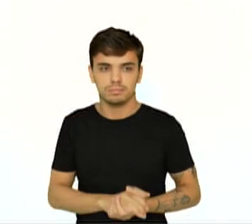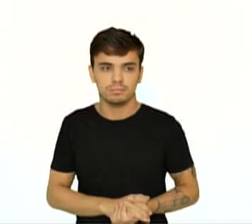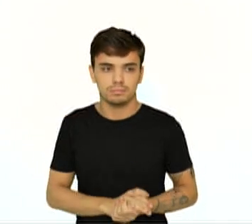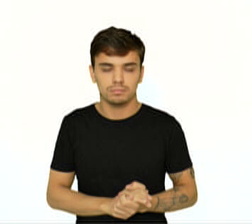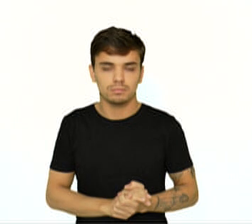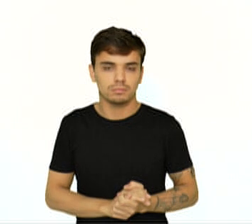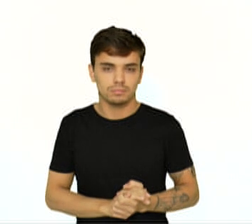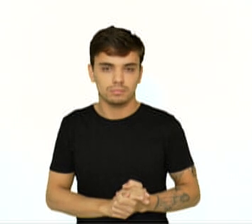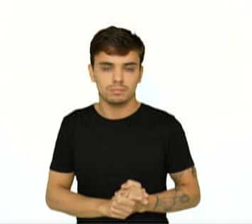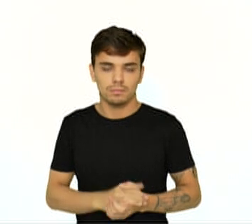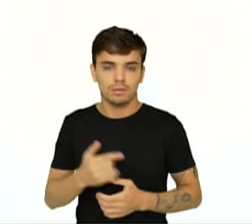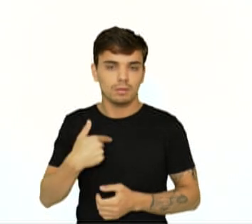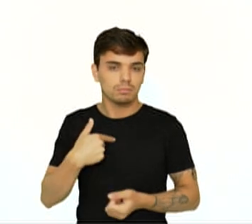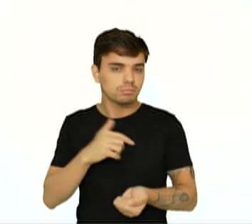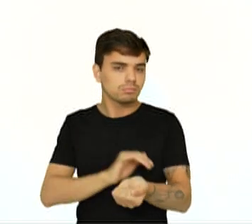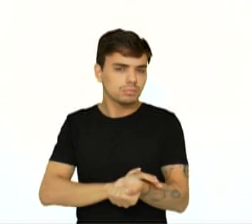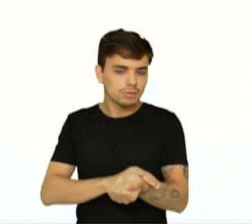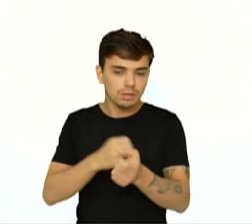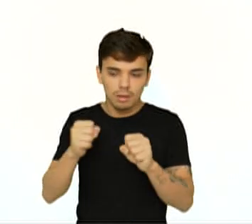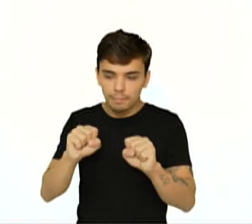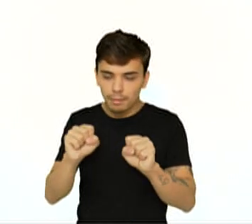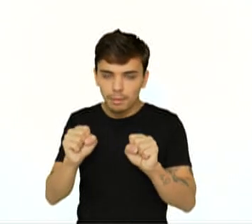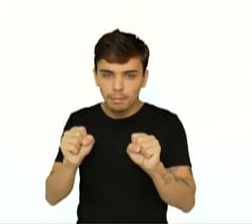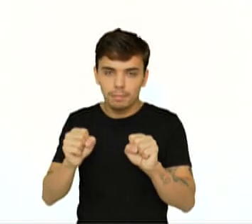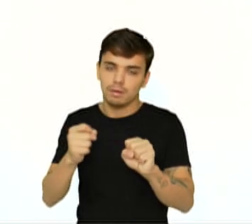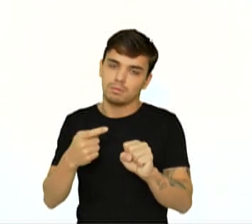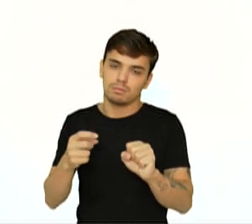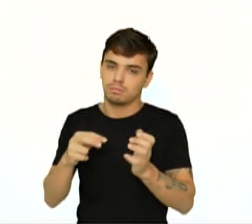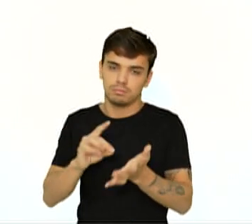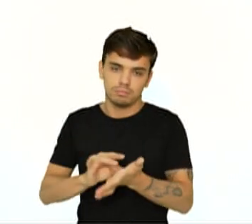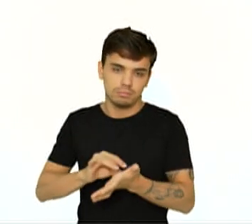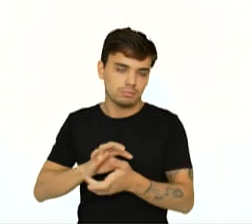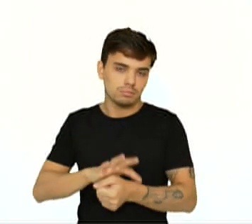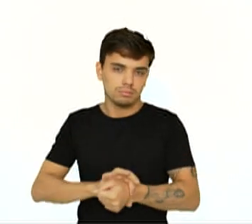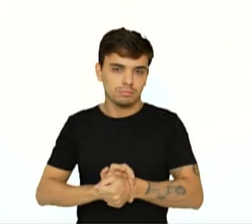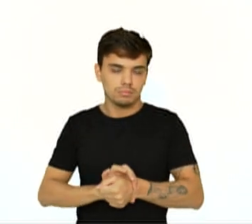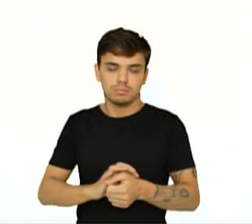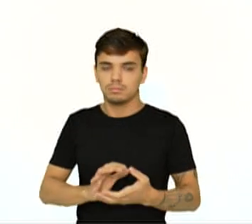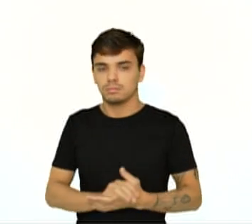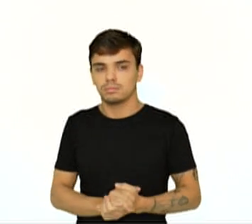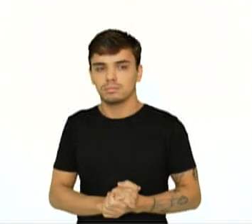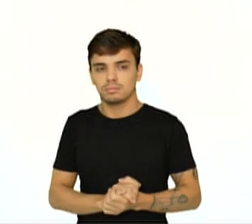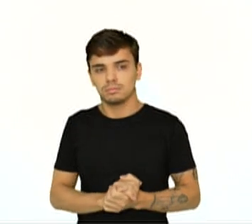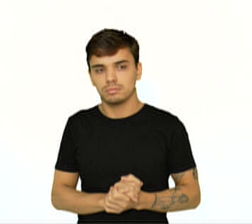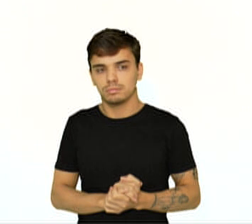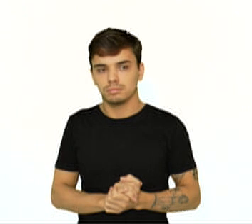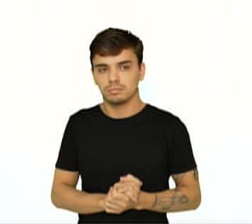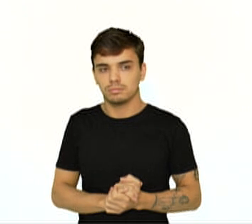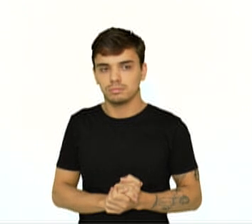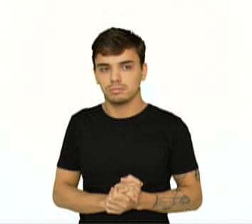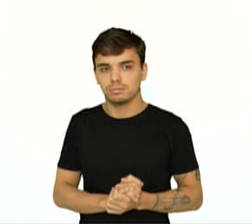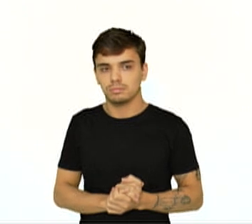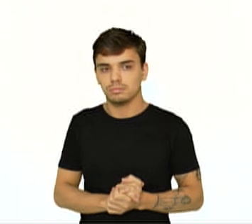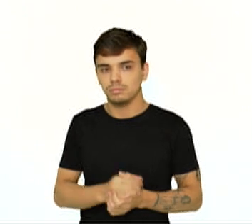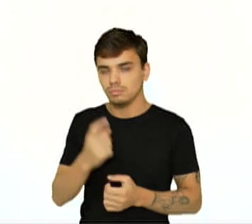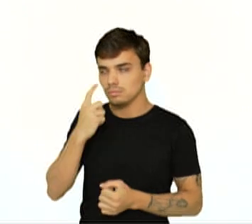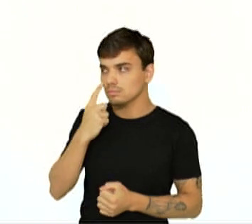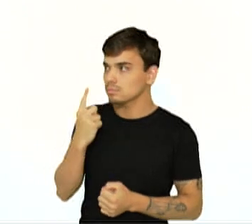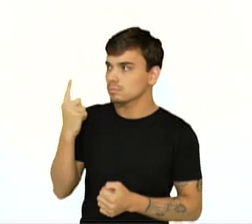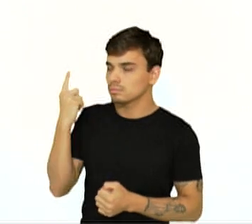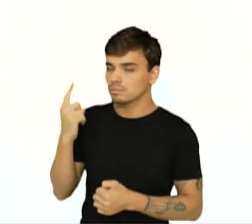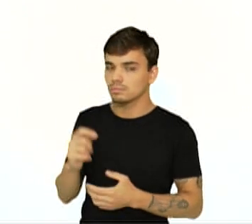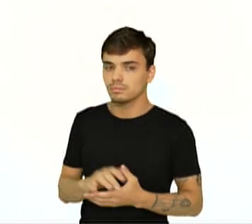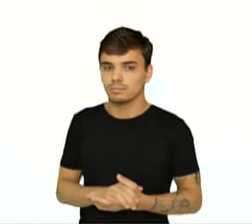tembleque, o meu pulso ele treme, ele não é firme. Se me cai toda vez, está bem, venga